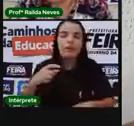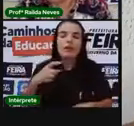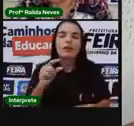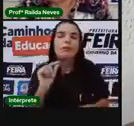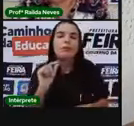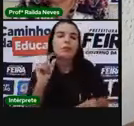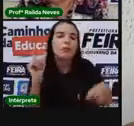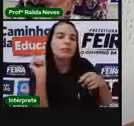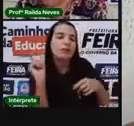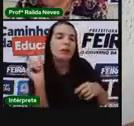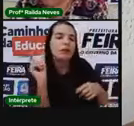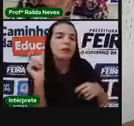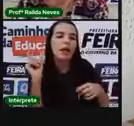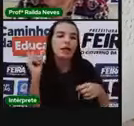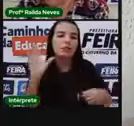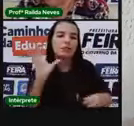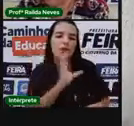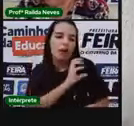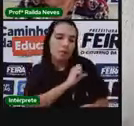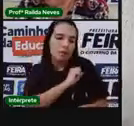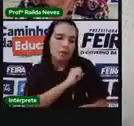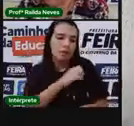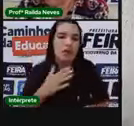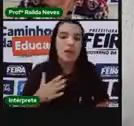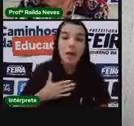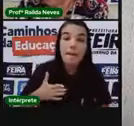um desejo prece. Em mim,